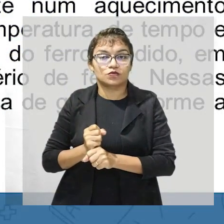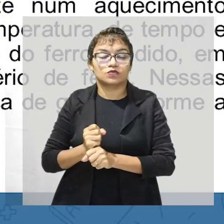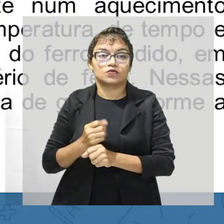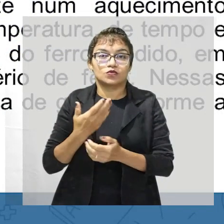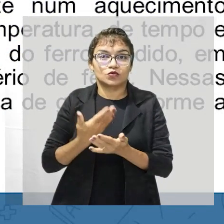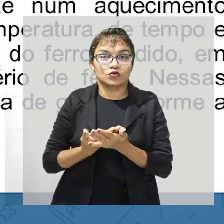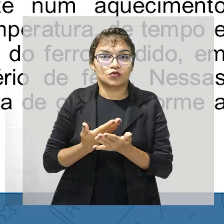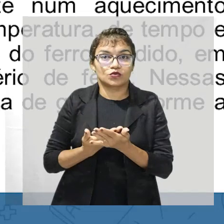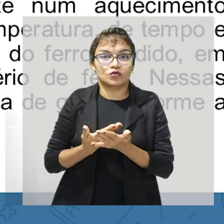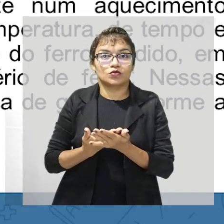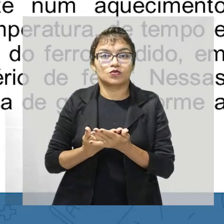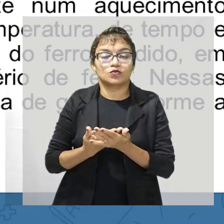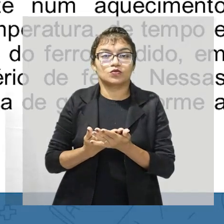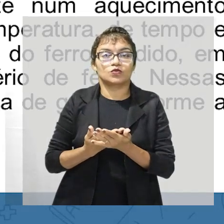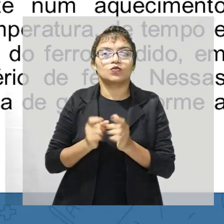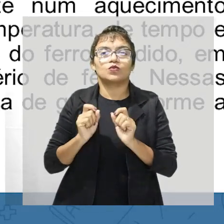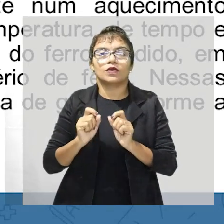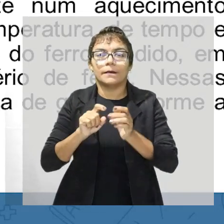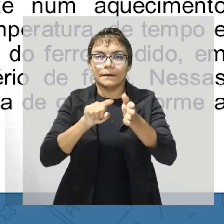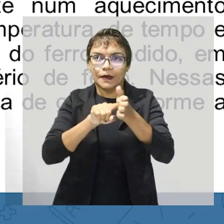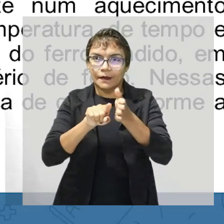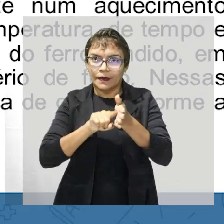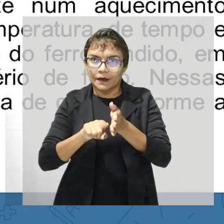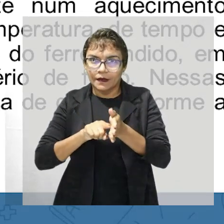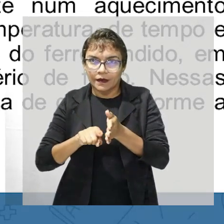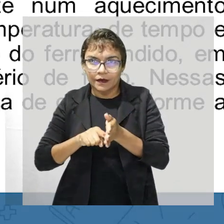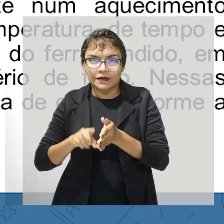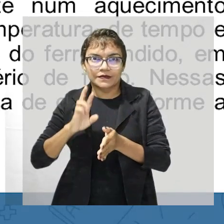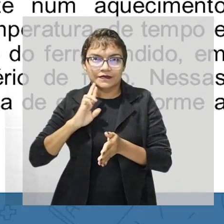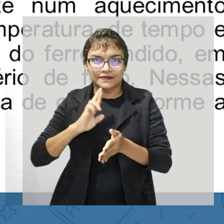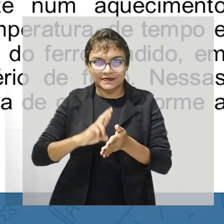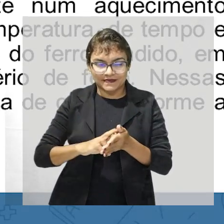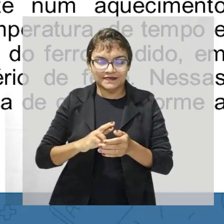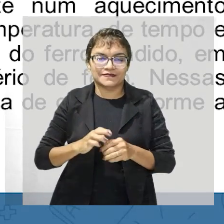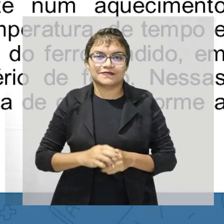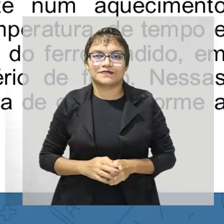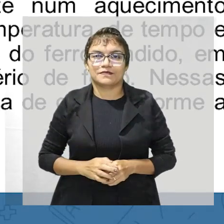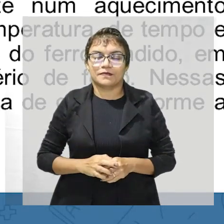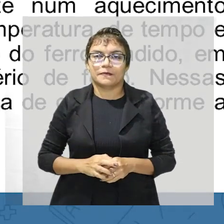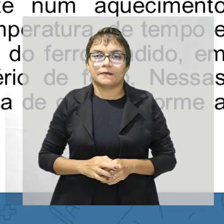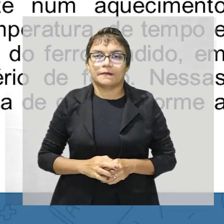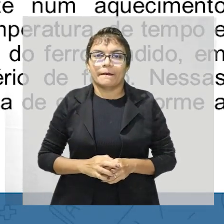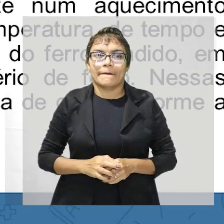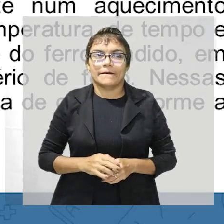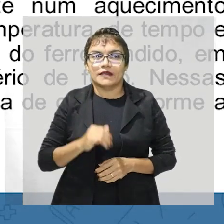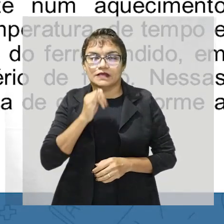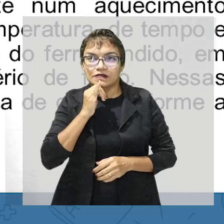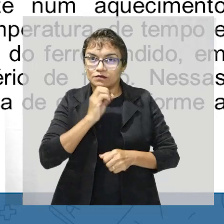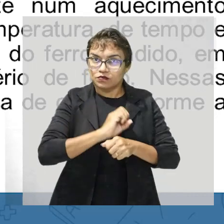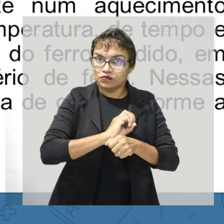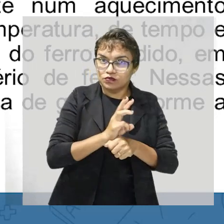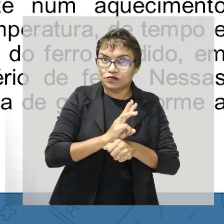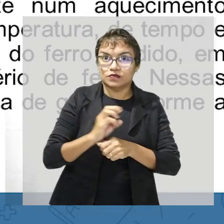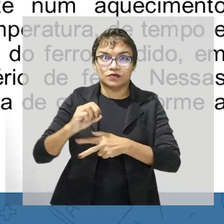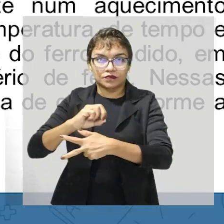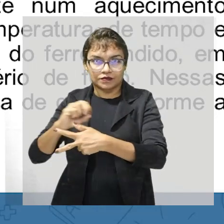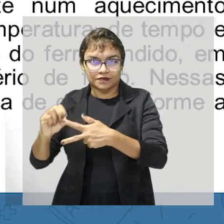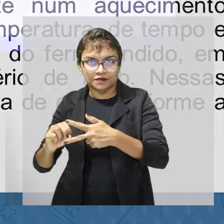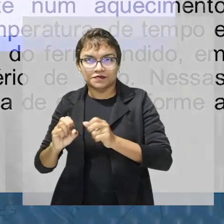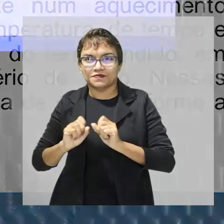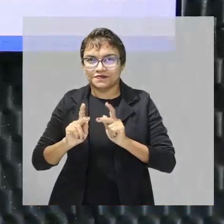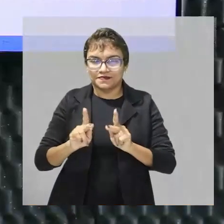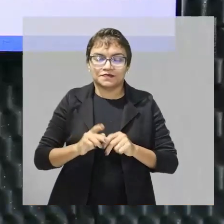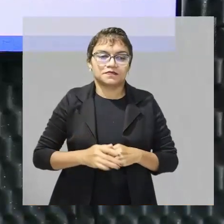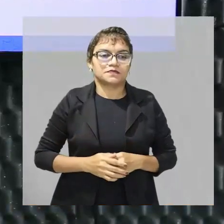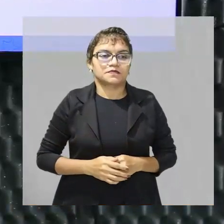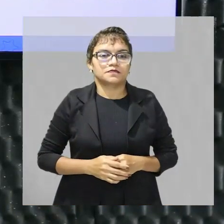em cima da resolução de questões, certo? Questões relacionadas a esses dois concursos, Paz Uema e Enem. Então,